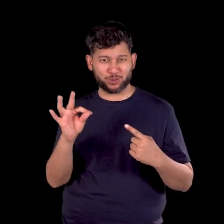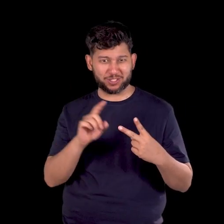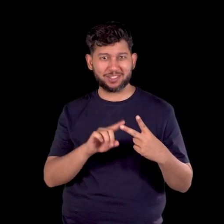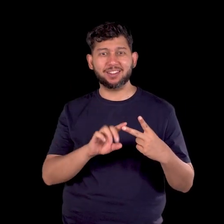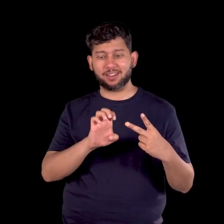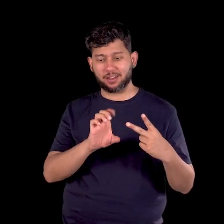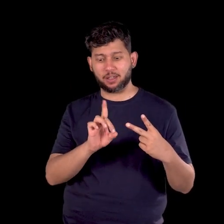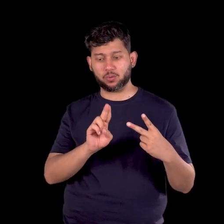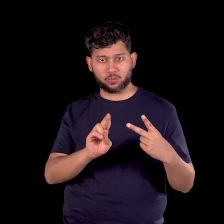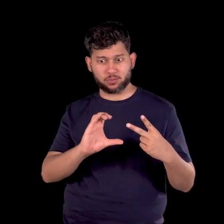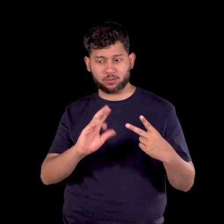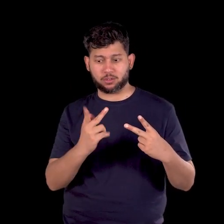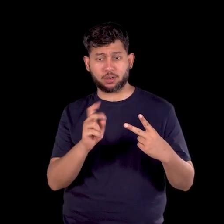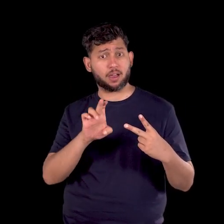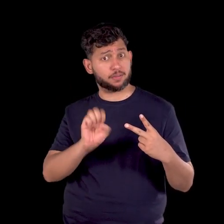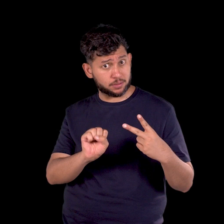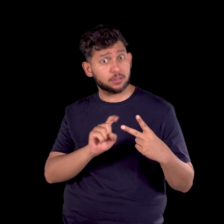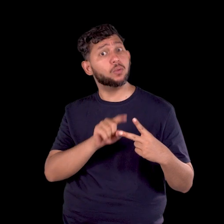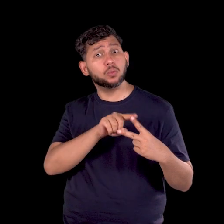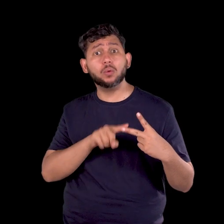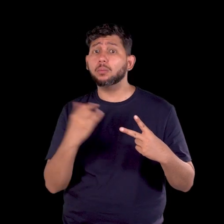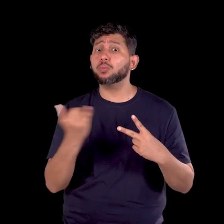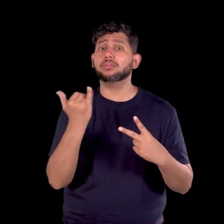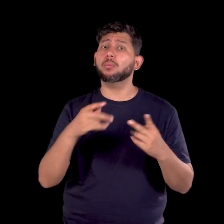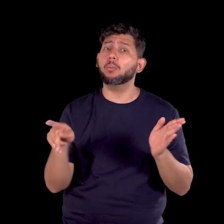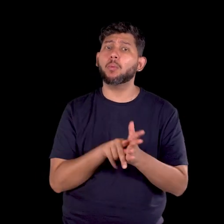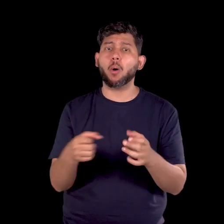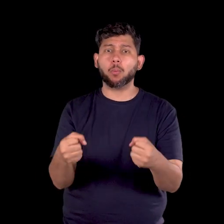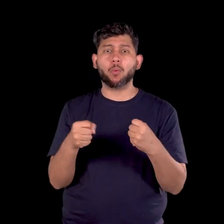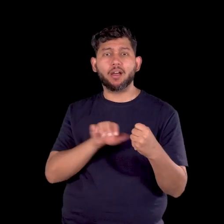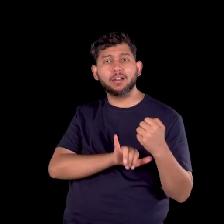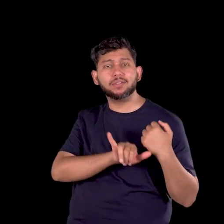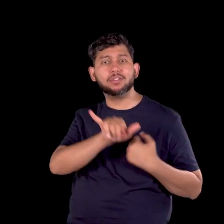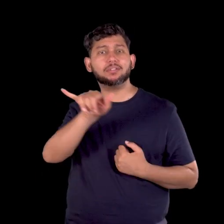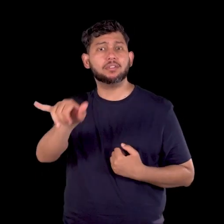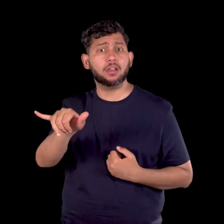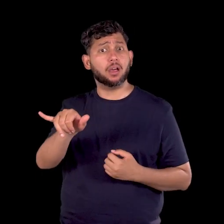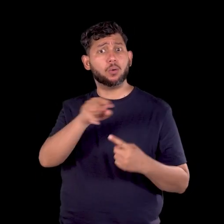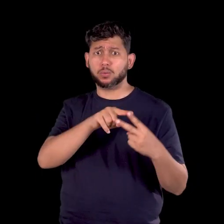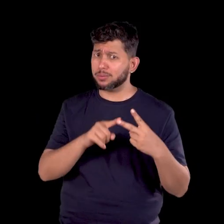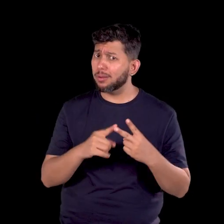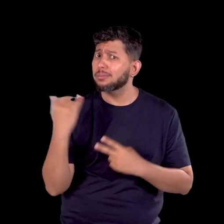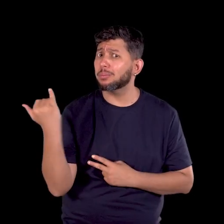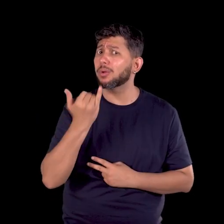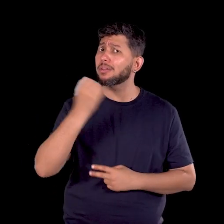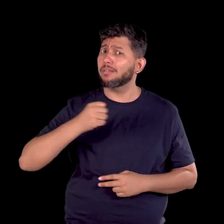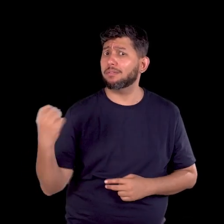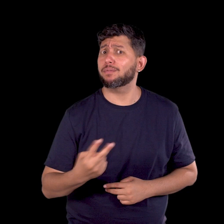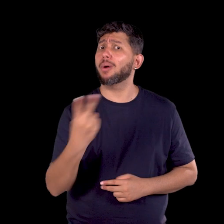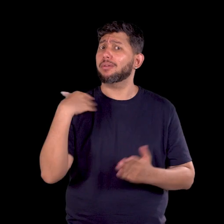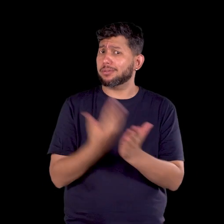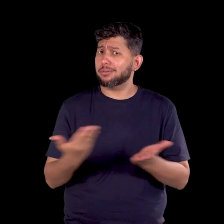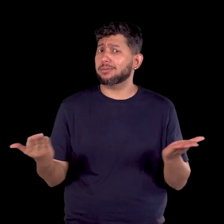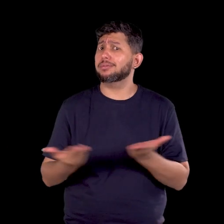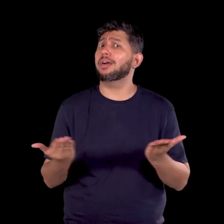piloto Edu Chaves foram nomes importantes no campo da aviação. Constam em seus currículos grandes feitos que precisam ser